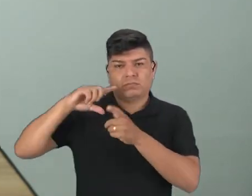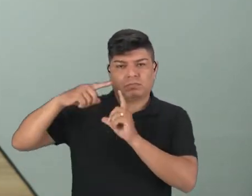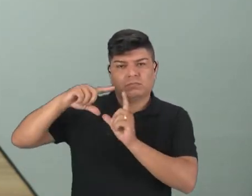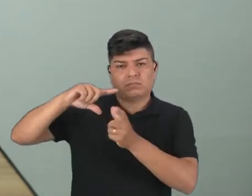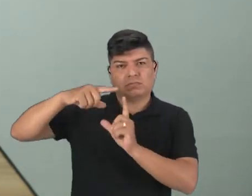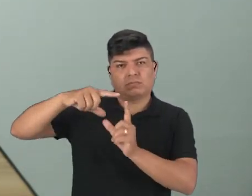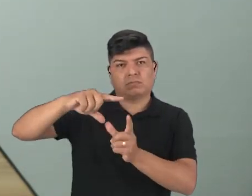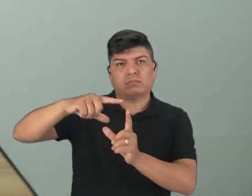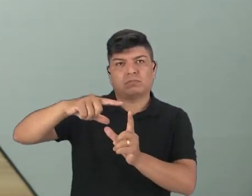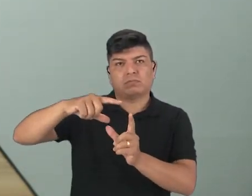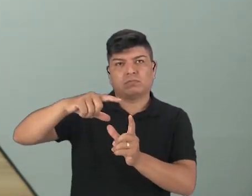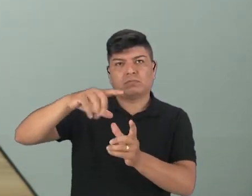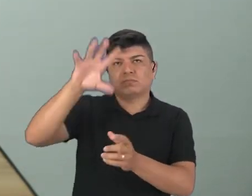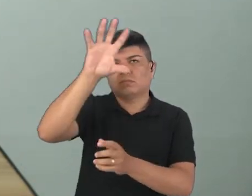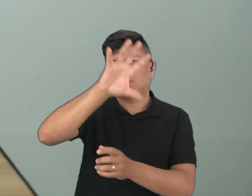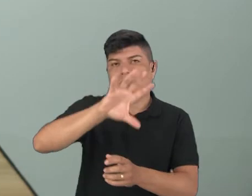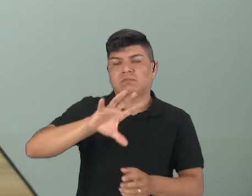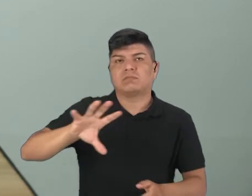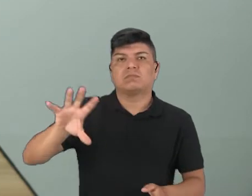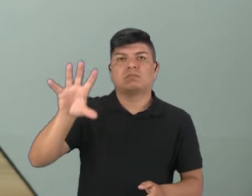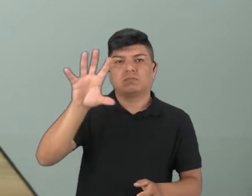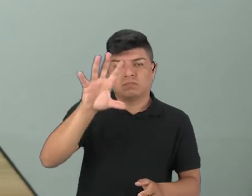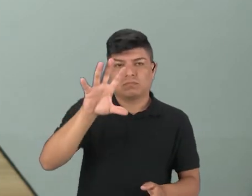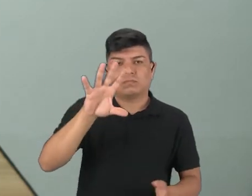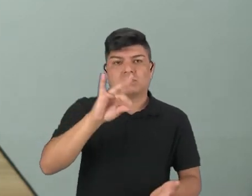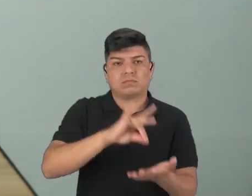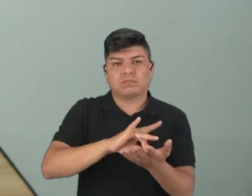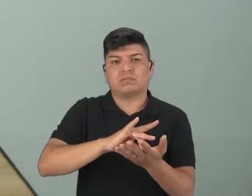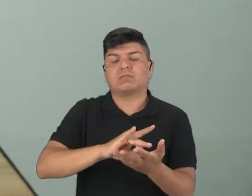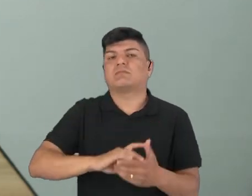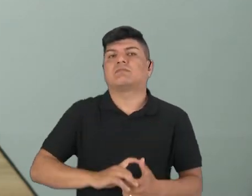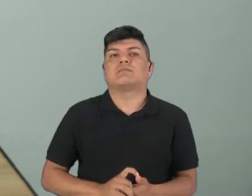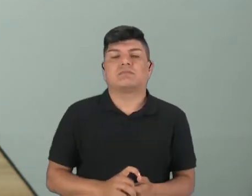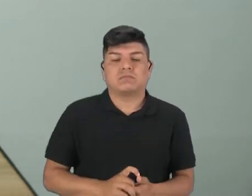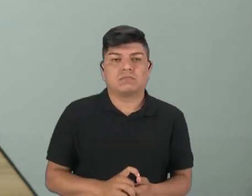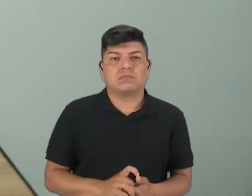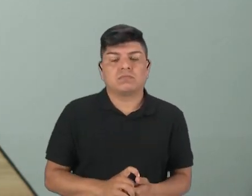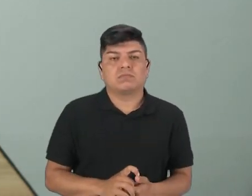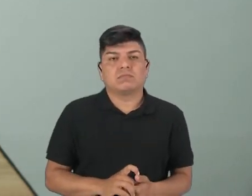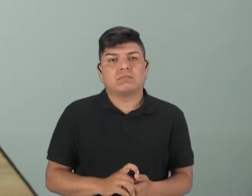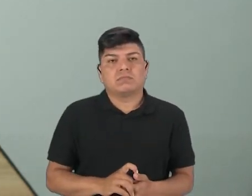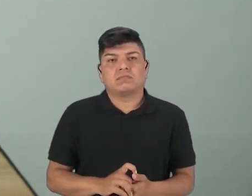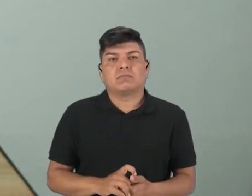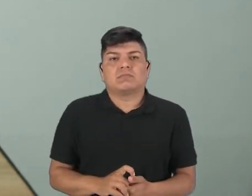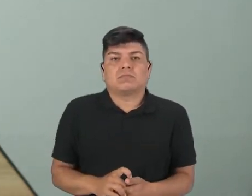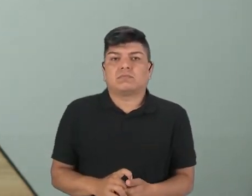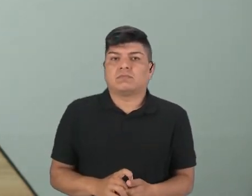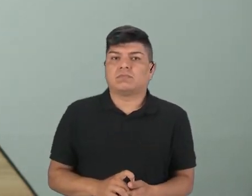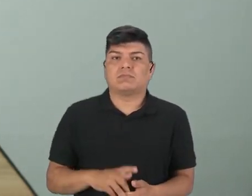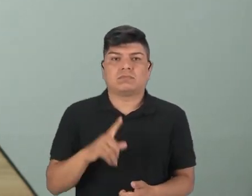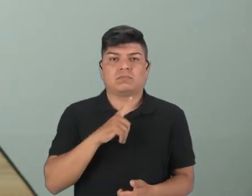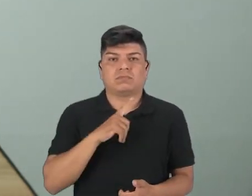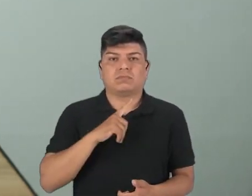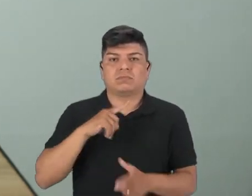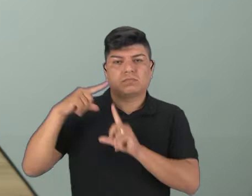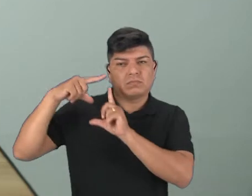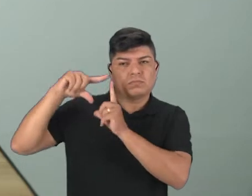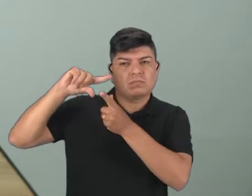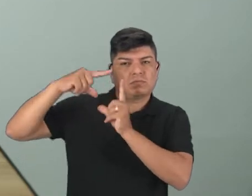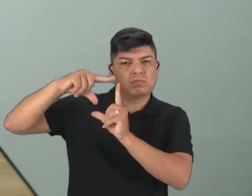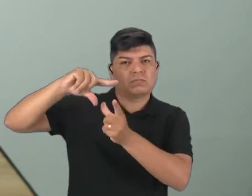formas espaciais. É isso mesmo. Então, existem